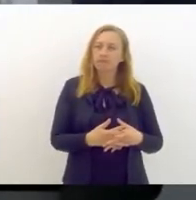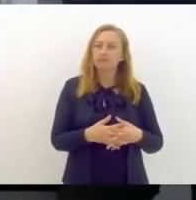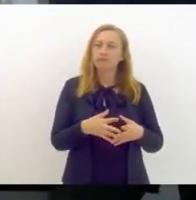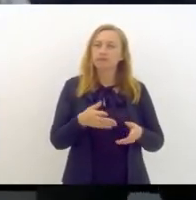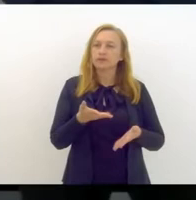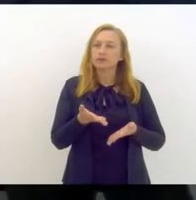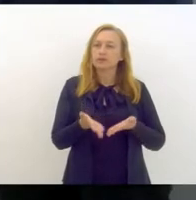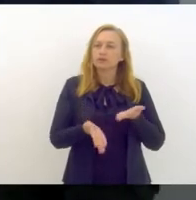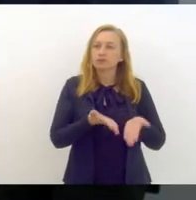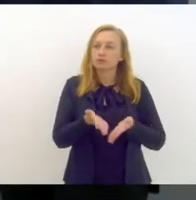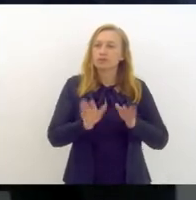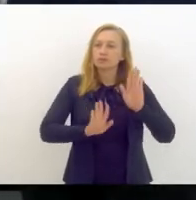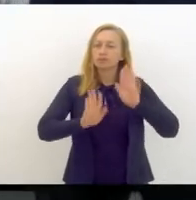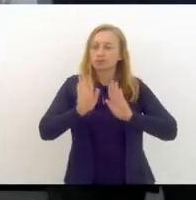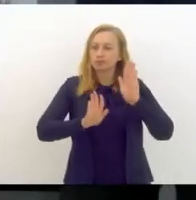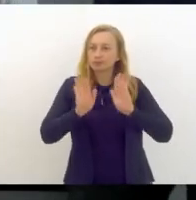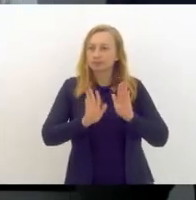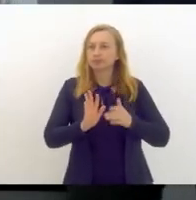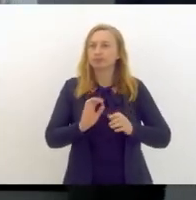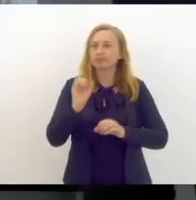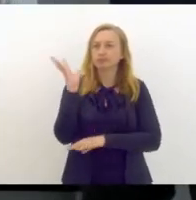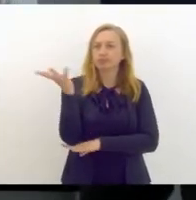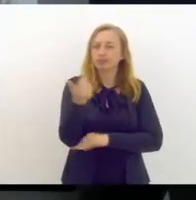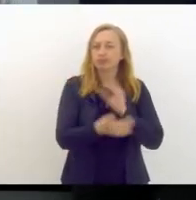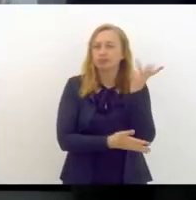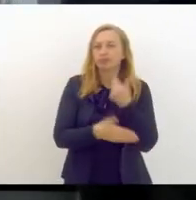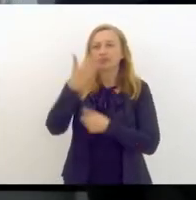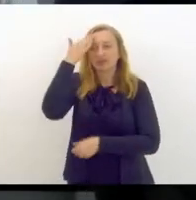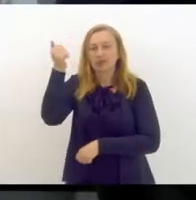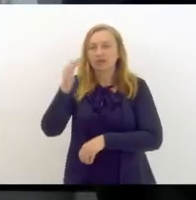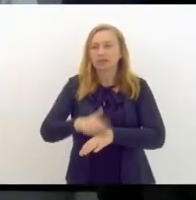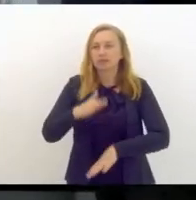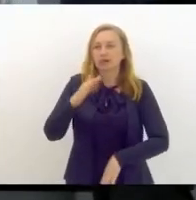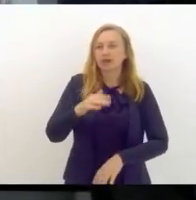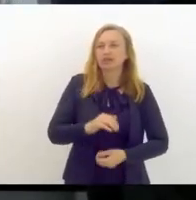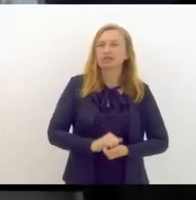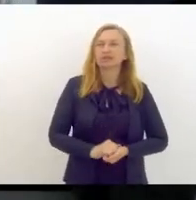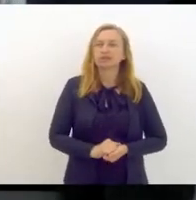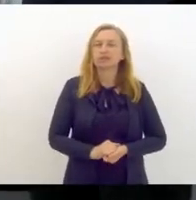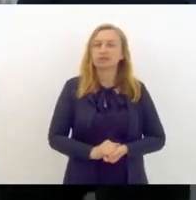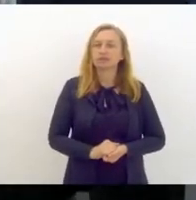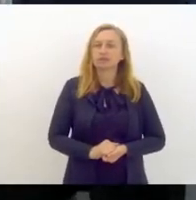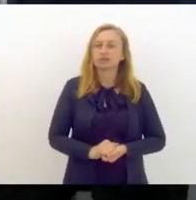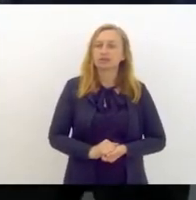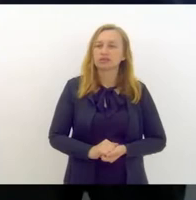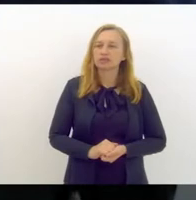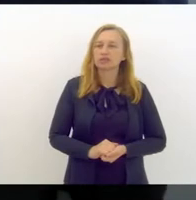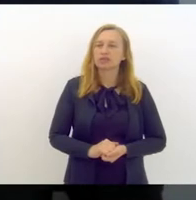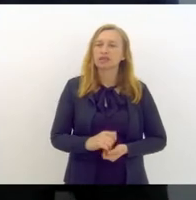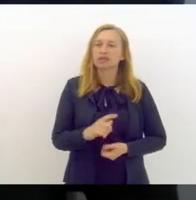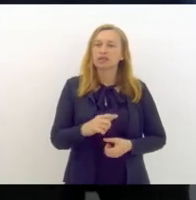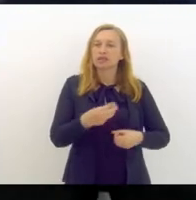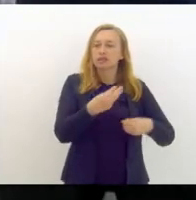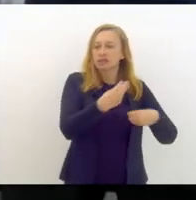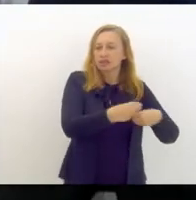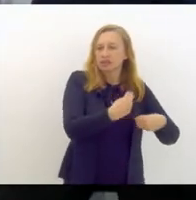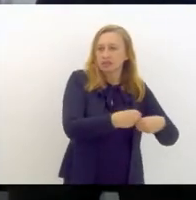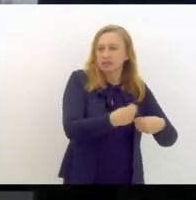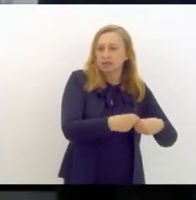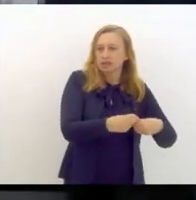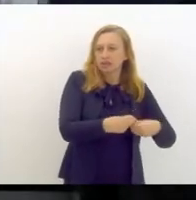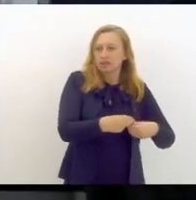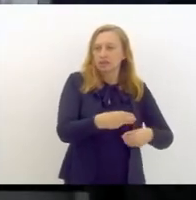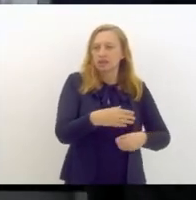com o licenciamento ambiental, a gente sabe que o que mais demandou, principalmente dos municípios, é a questão da zona